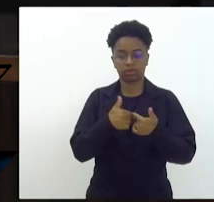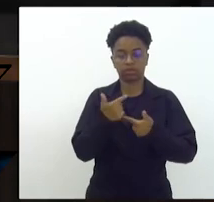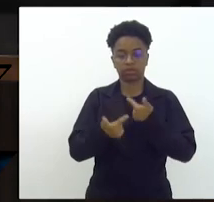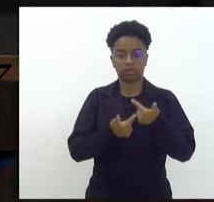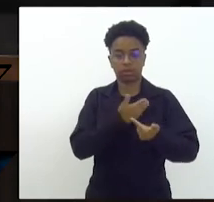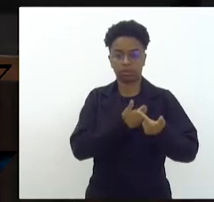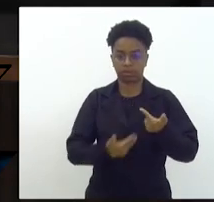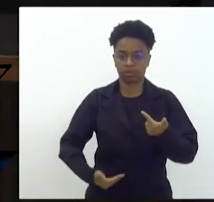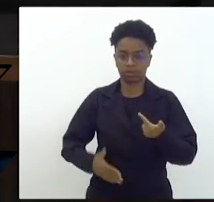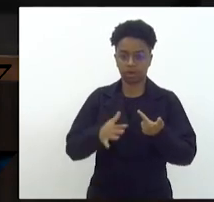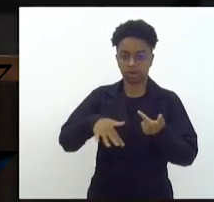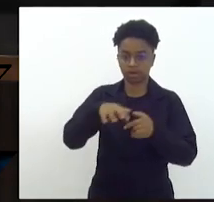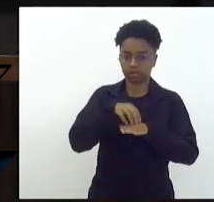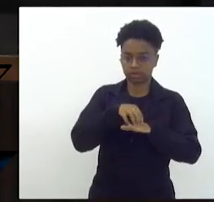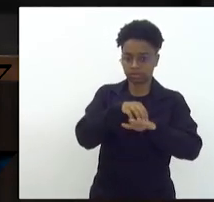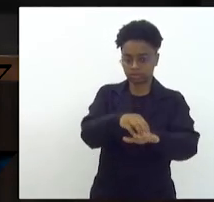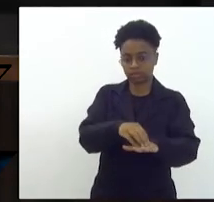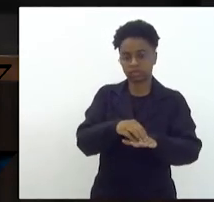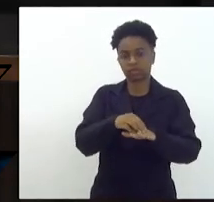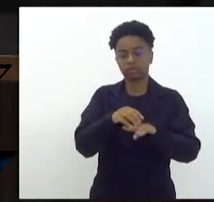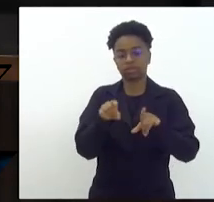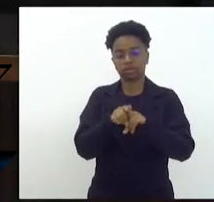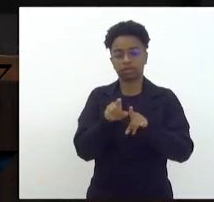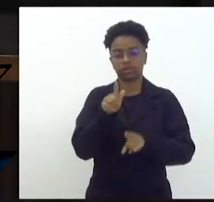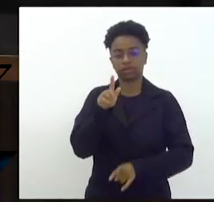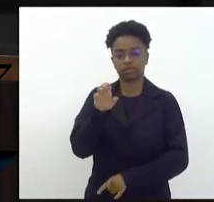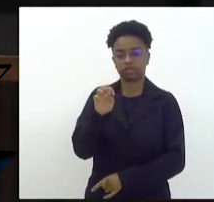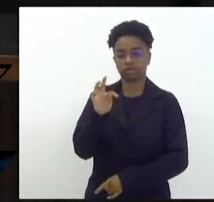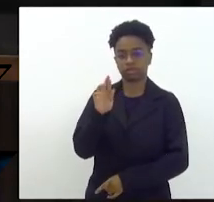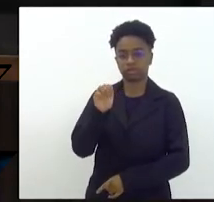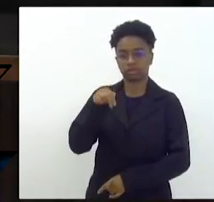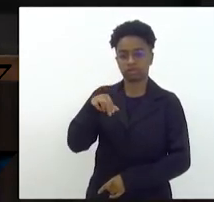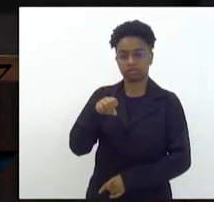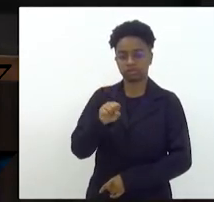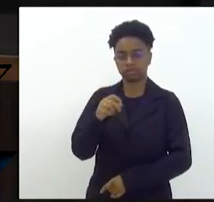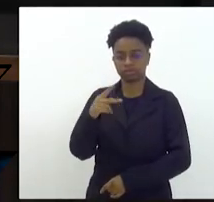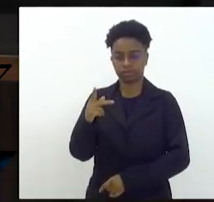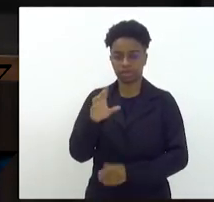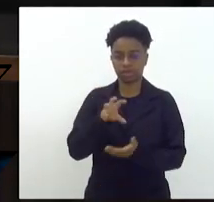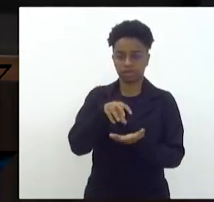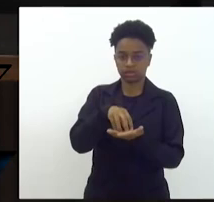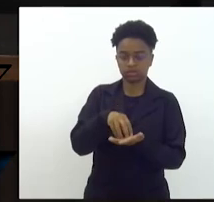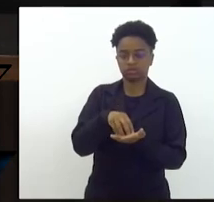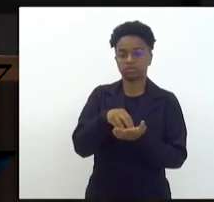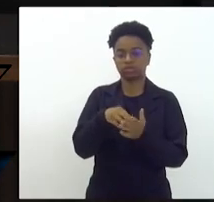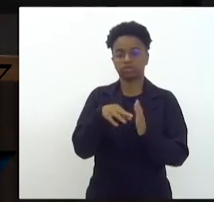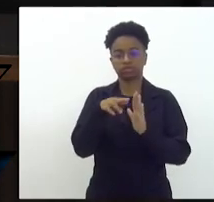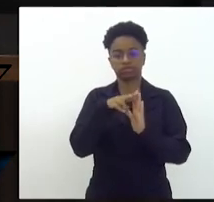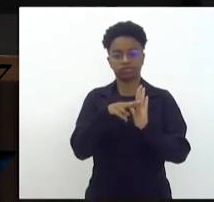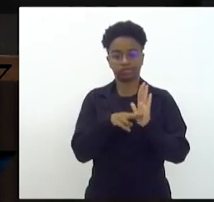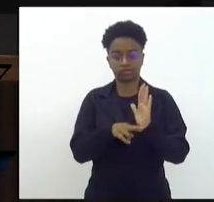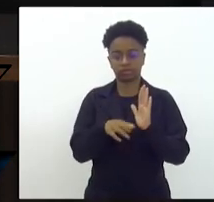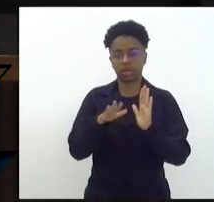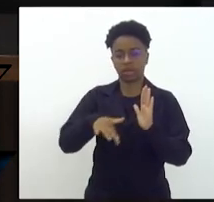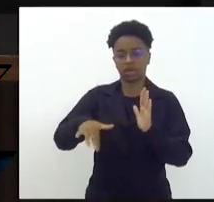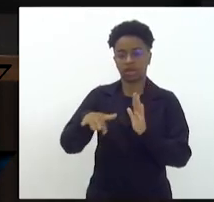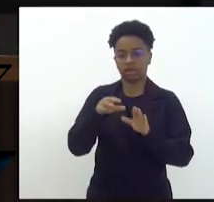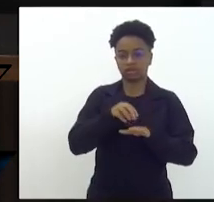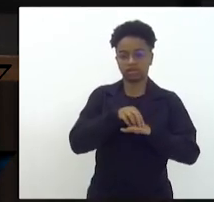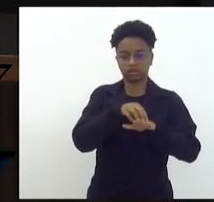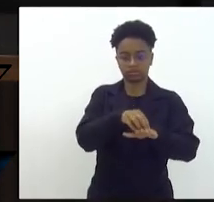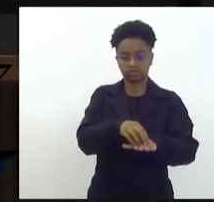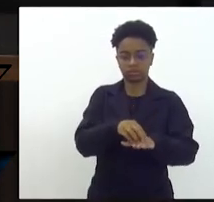transportes a ser considerado pela G transp agência reguladora de serviços públicos concedidos de transportes